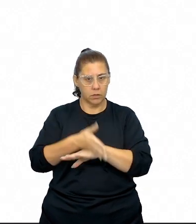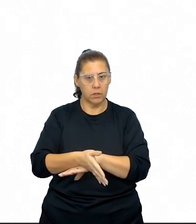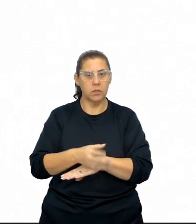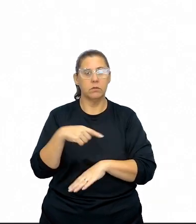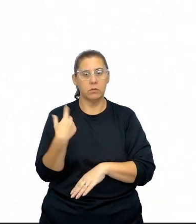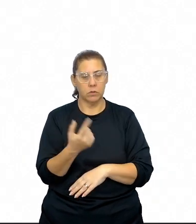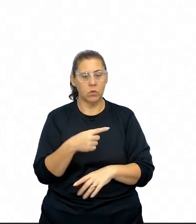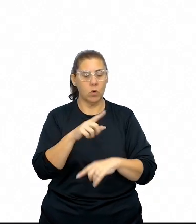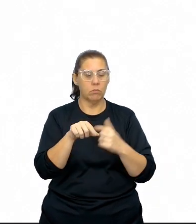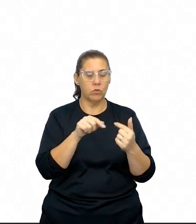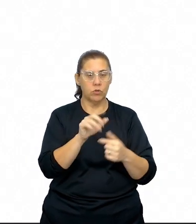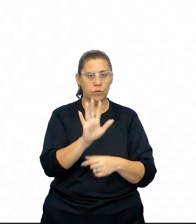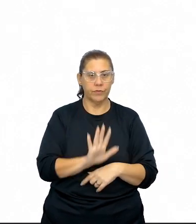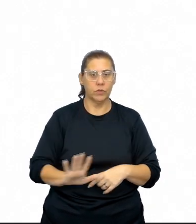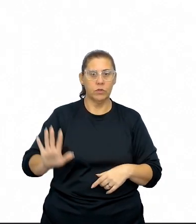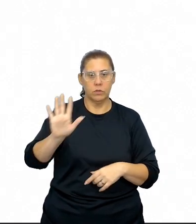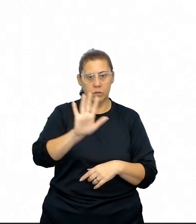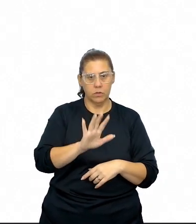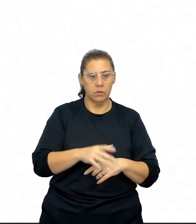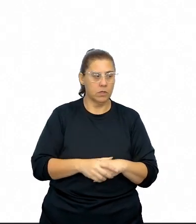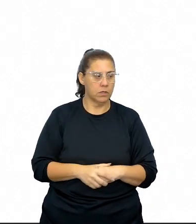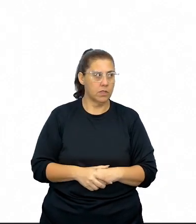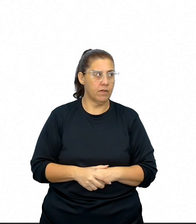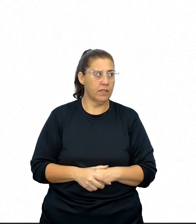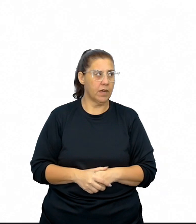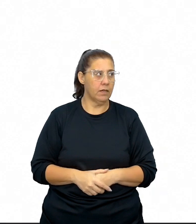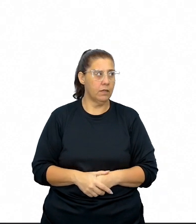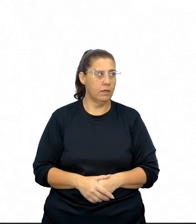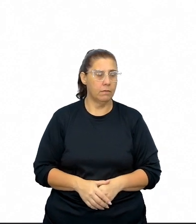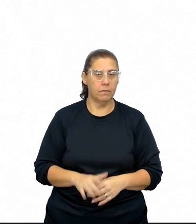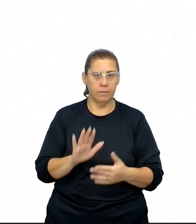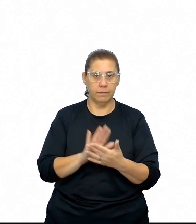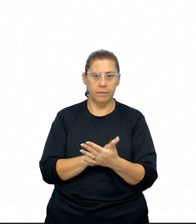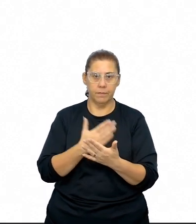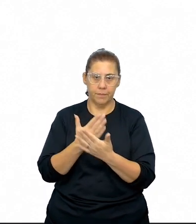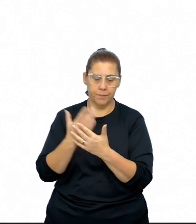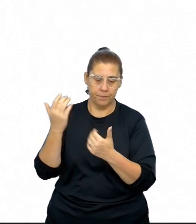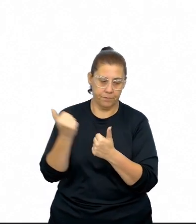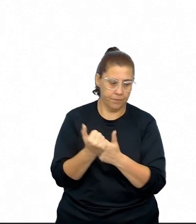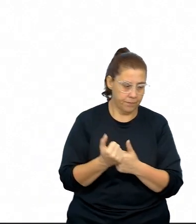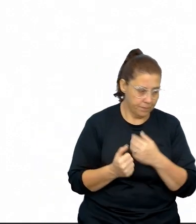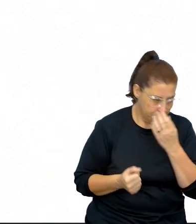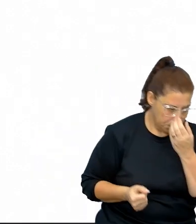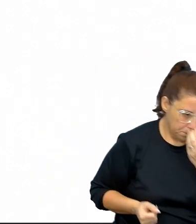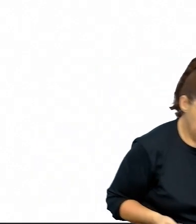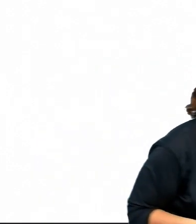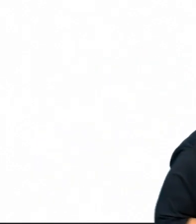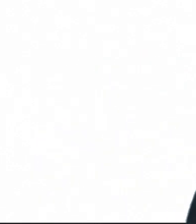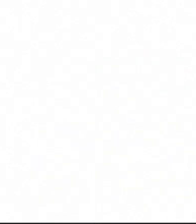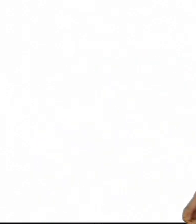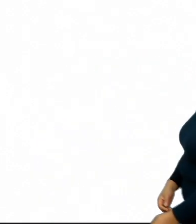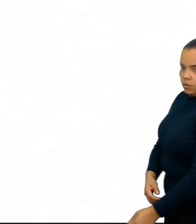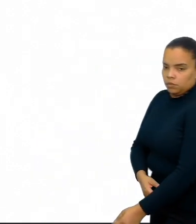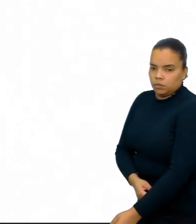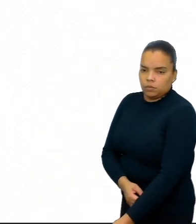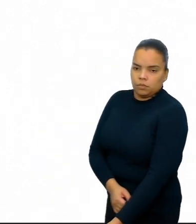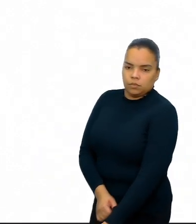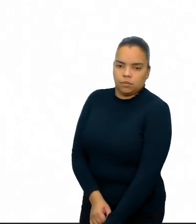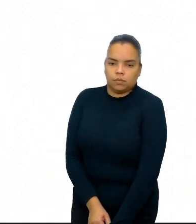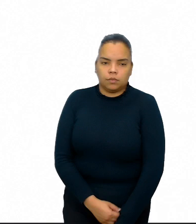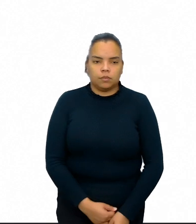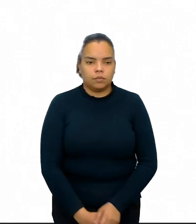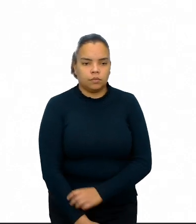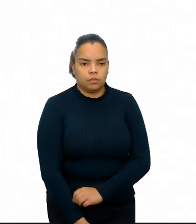o objetivo geral 1, ao passo que relacionamos as habilidades essenciais com os objetivos de aprendizagem,